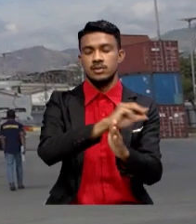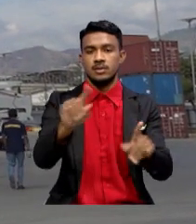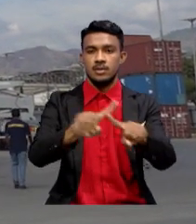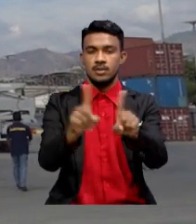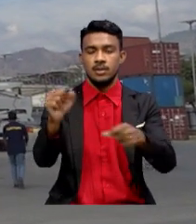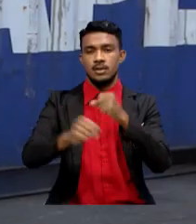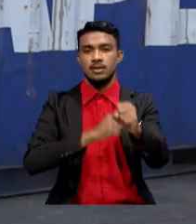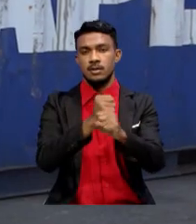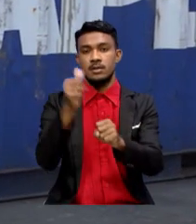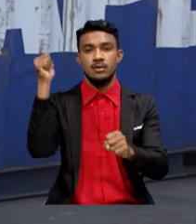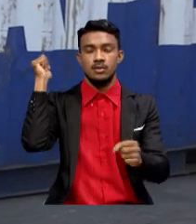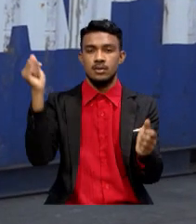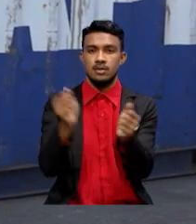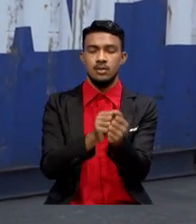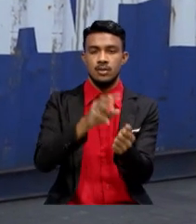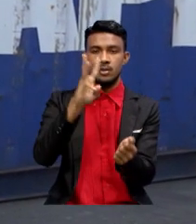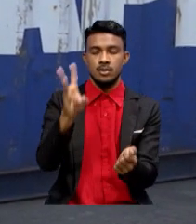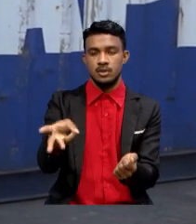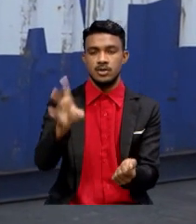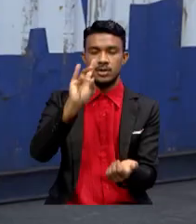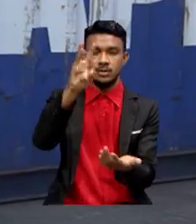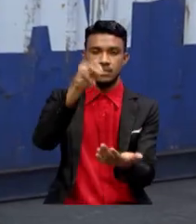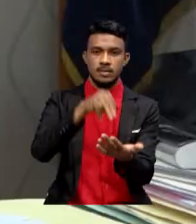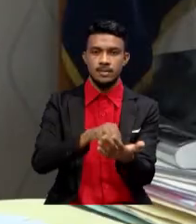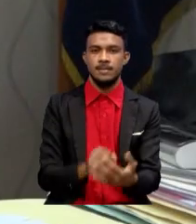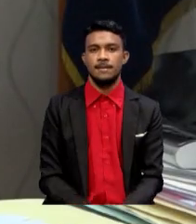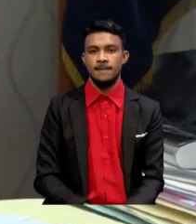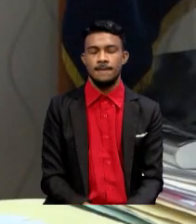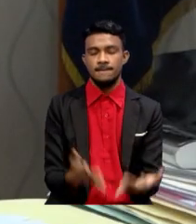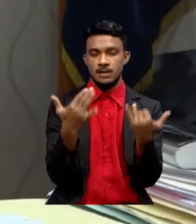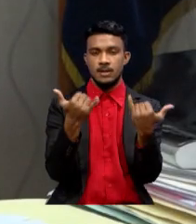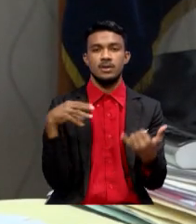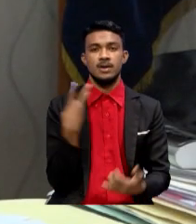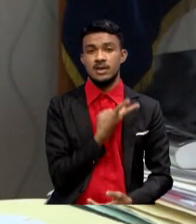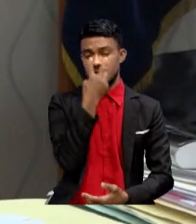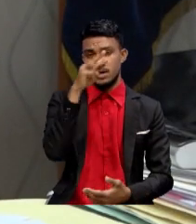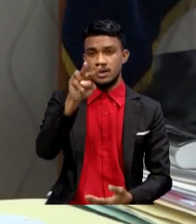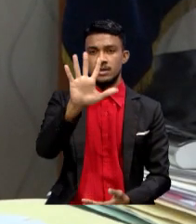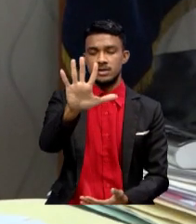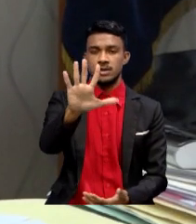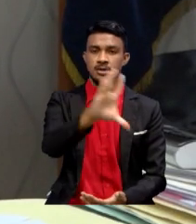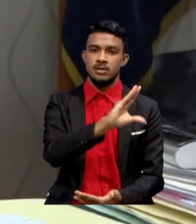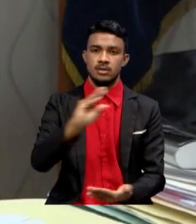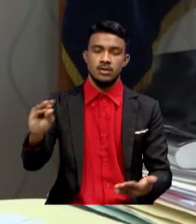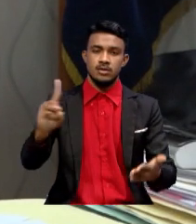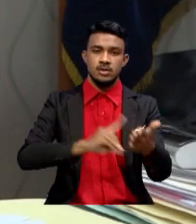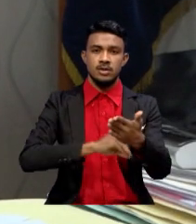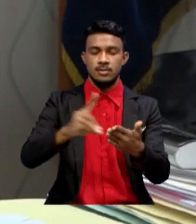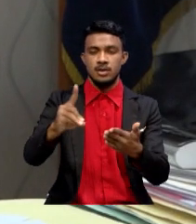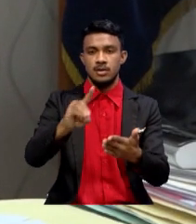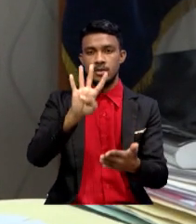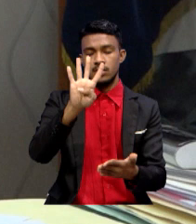kotuk ne be ho milhão nem nulu resing hitu resing. Bem, agora estaremos 5 meses na BMA e nebá 40